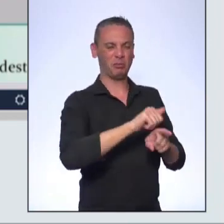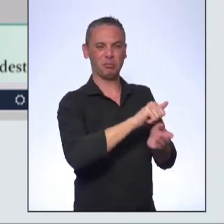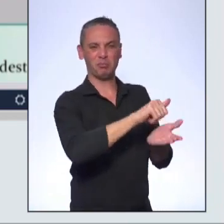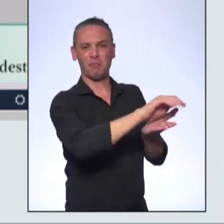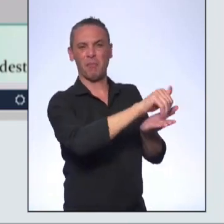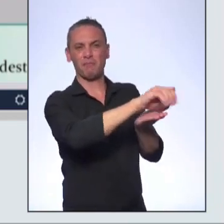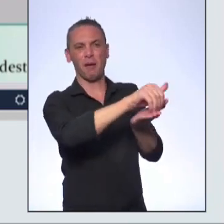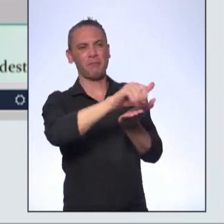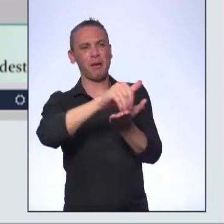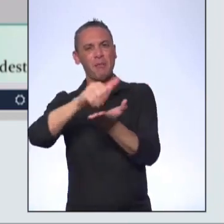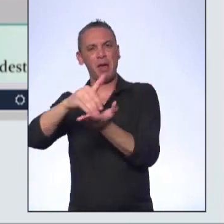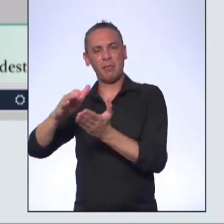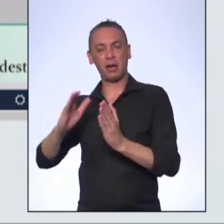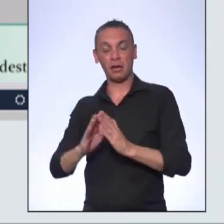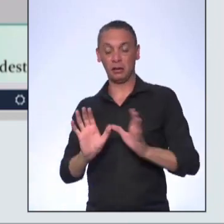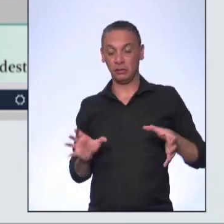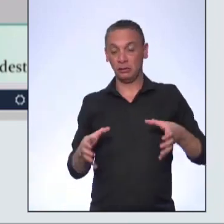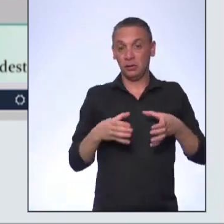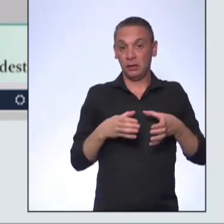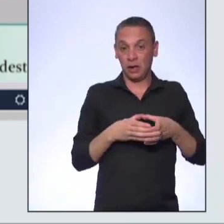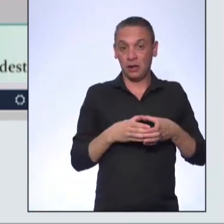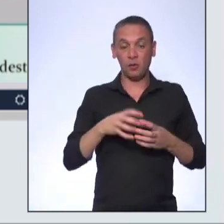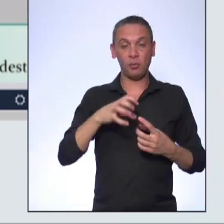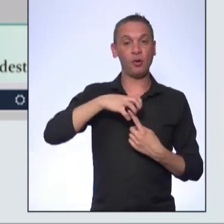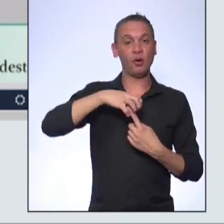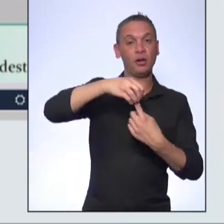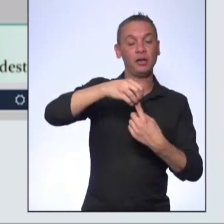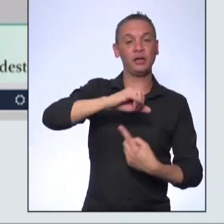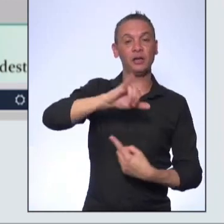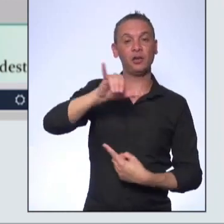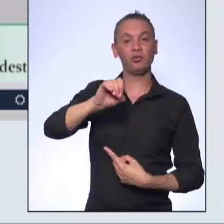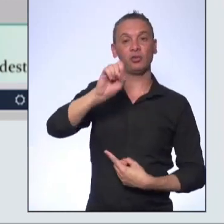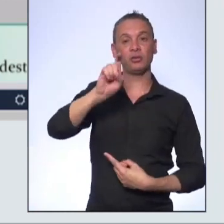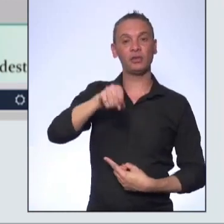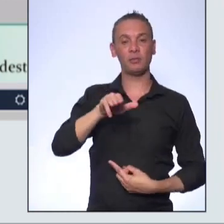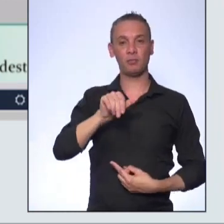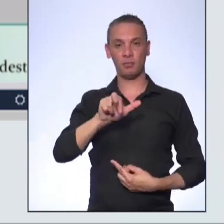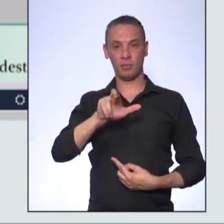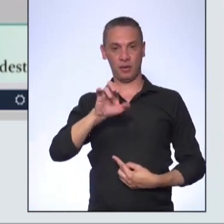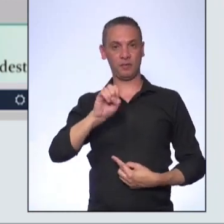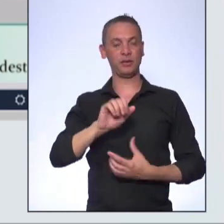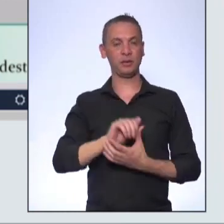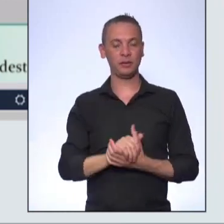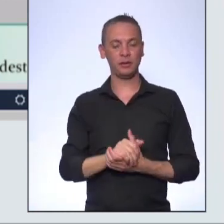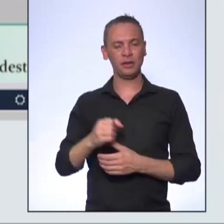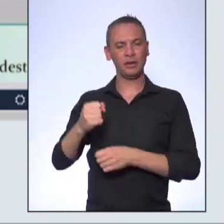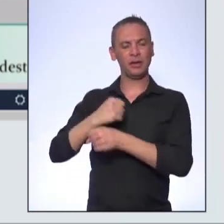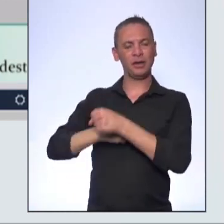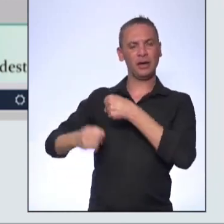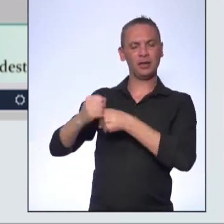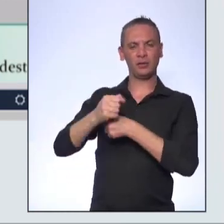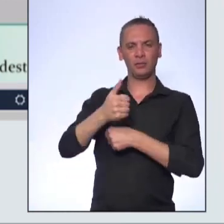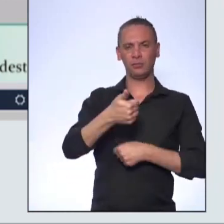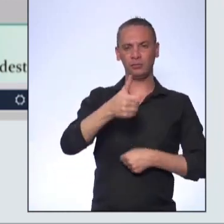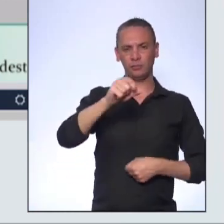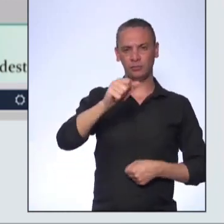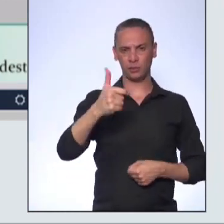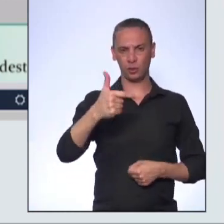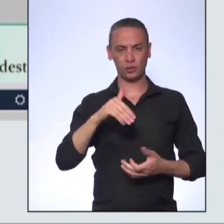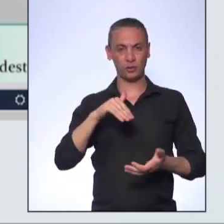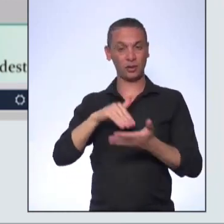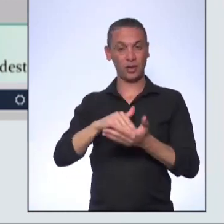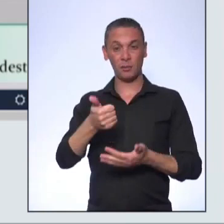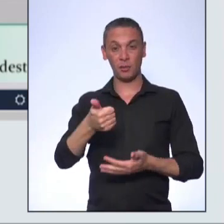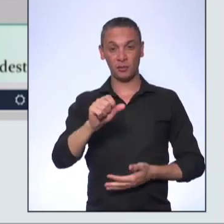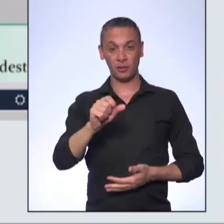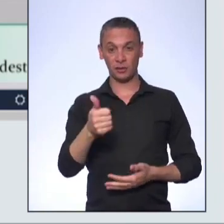das terras e passaram a integrar a comunidade liderada por José Maria. Entre 1912 e